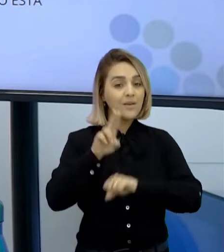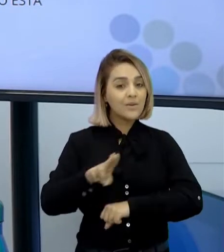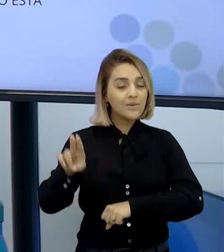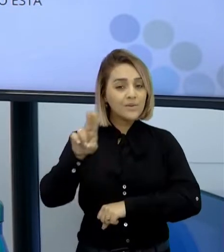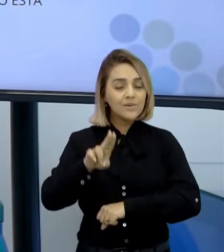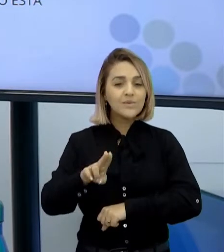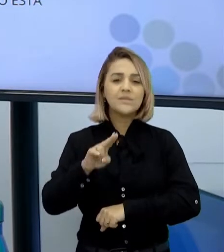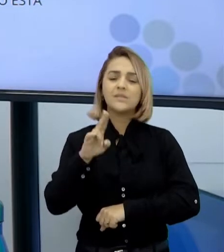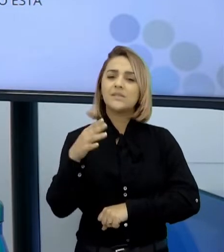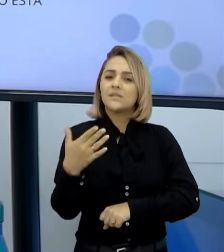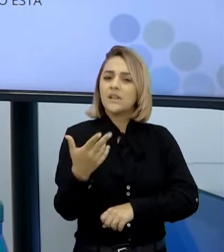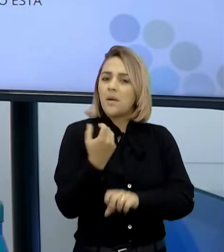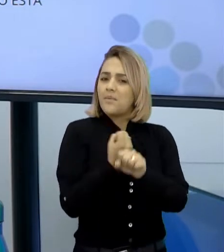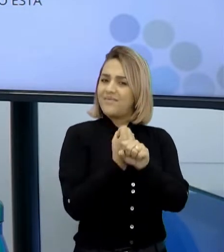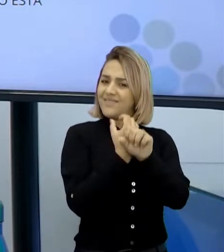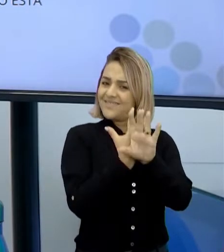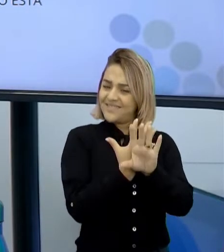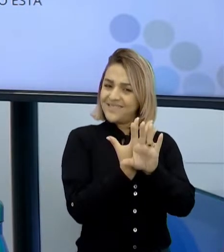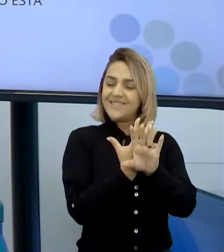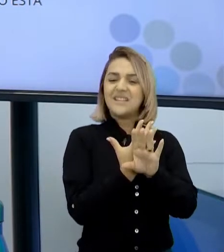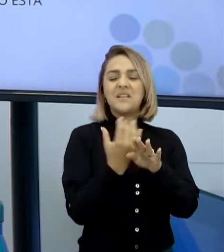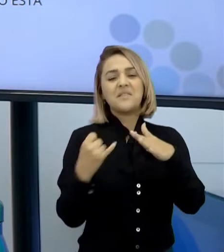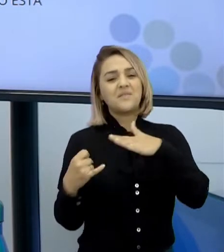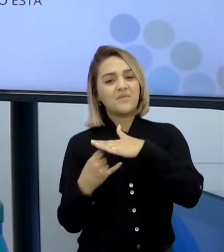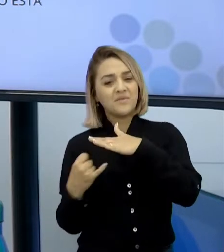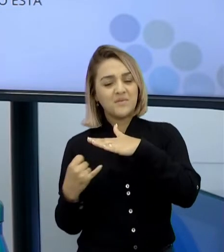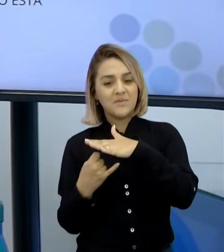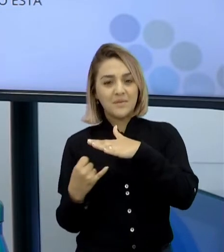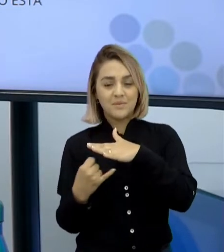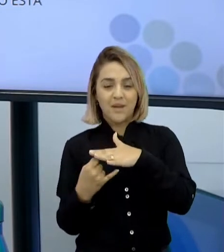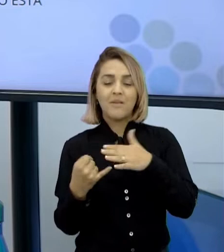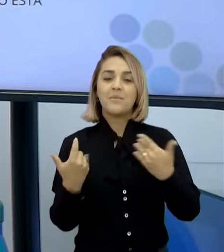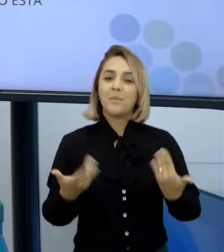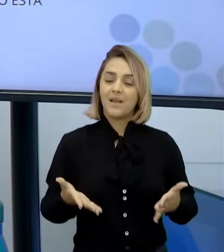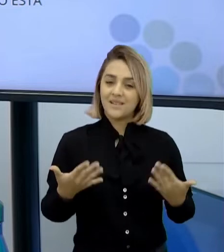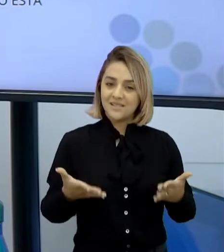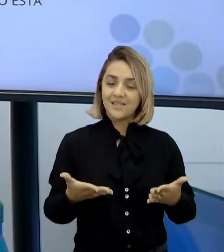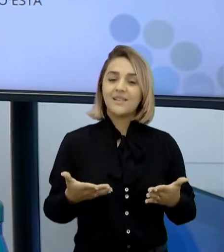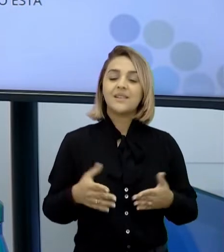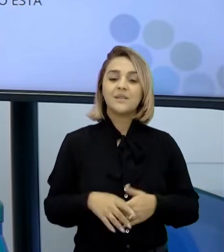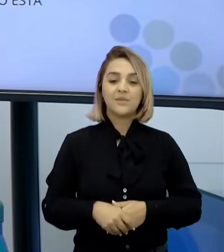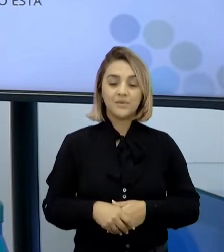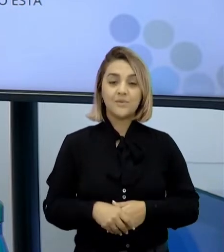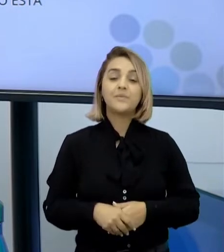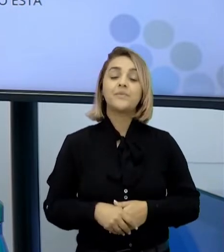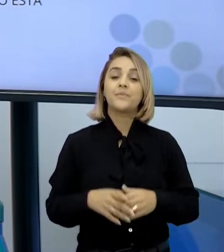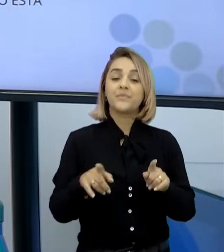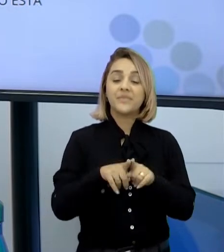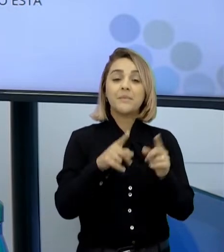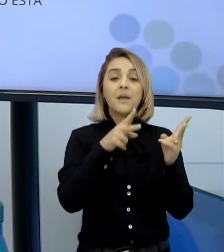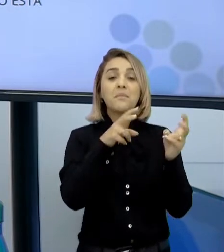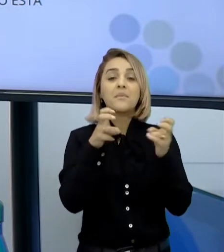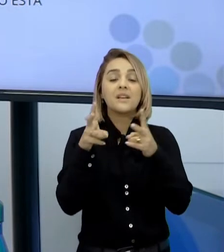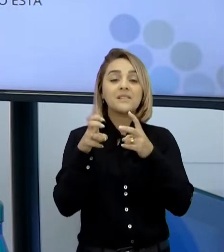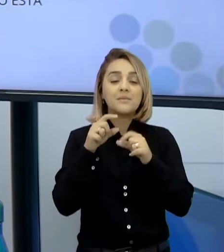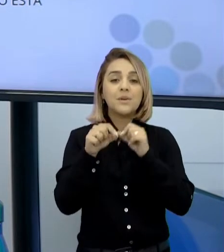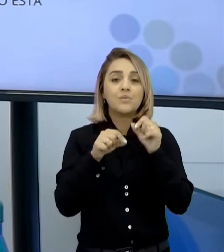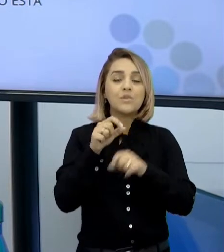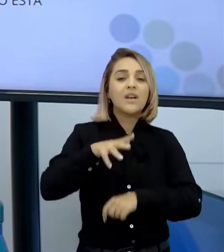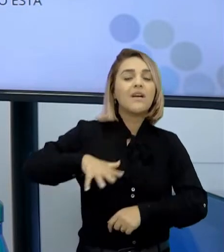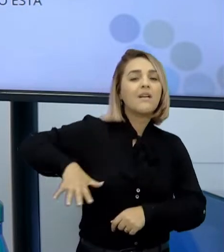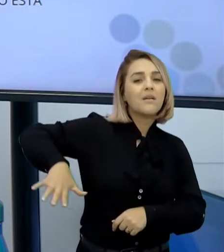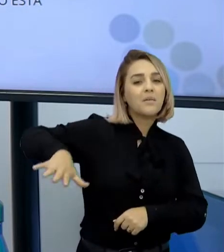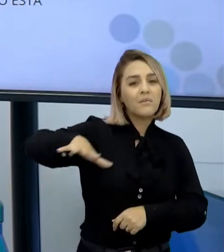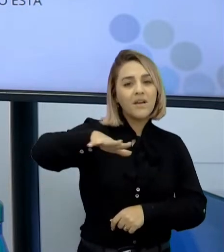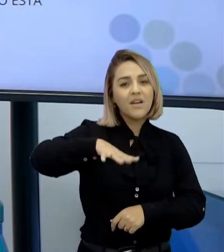meio de vídeo, era uma linguagem mais informal, o Mano Brown, que era o entrevistado. Nós observamos um pouquinho também ali do